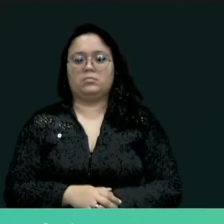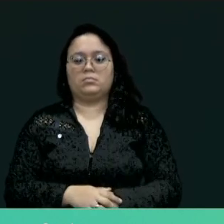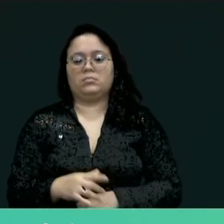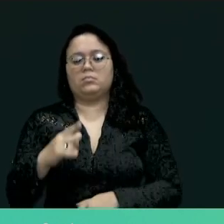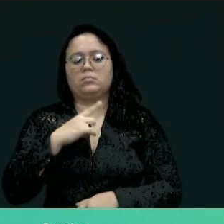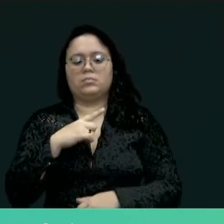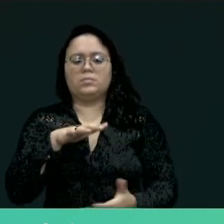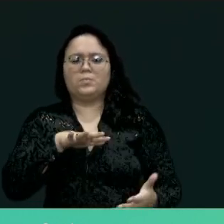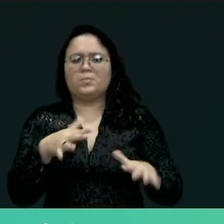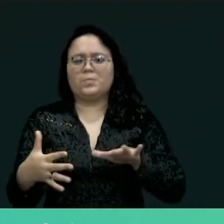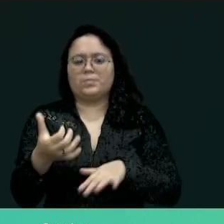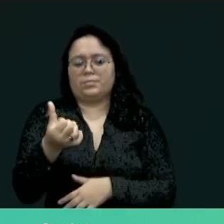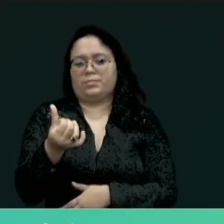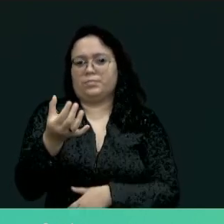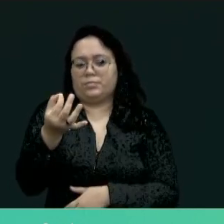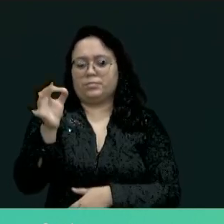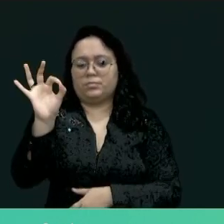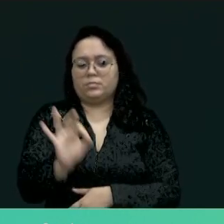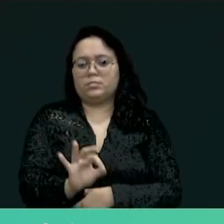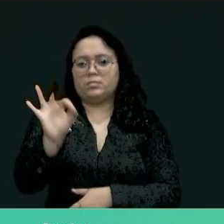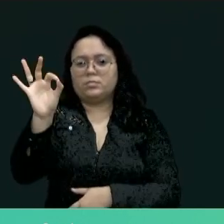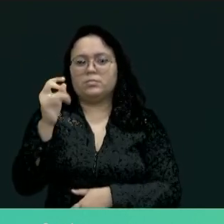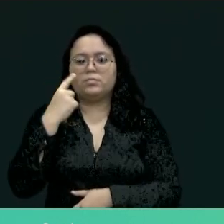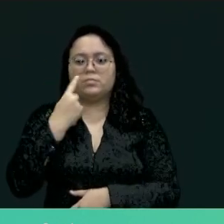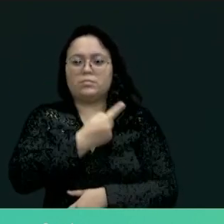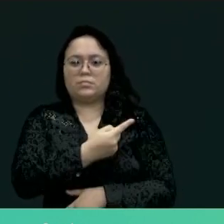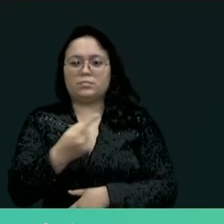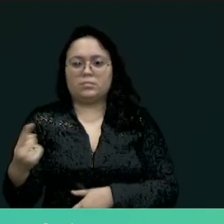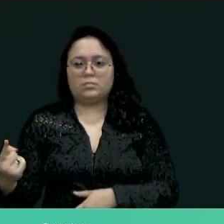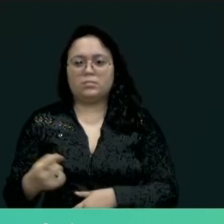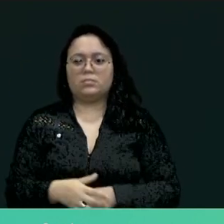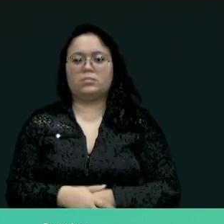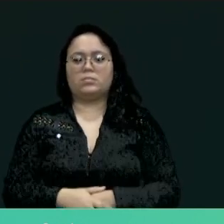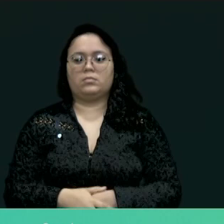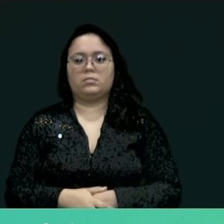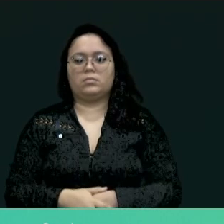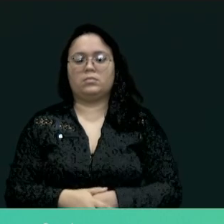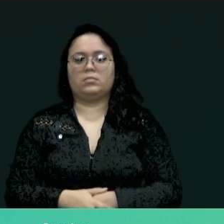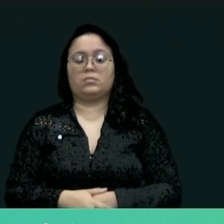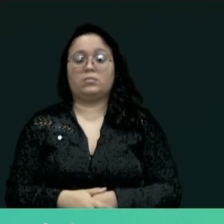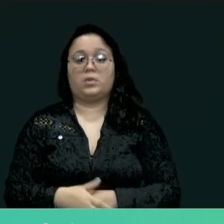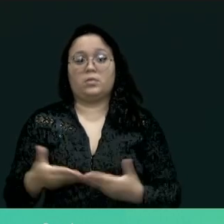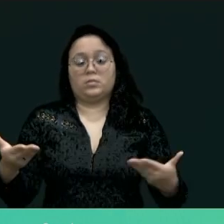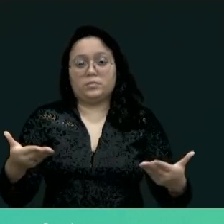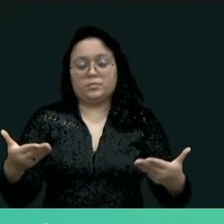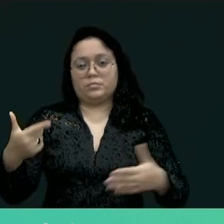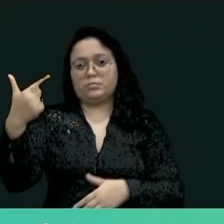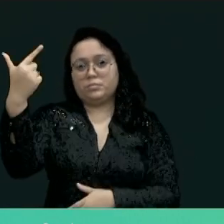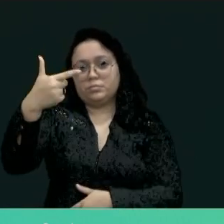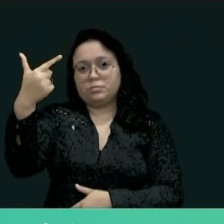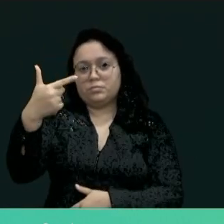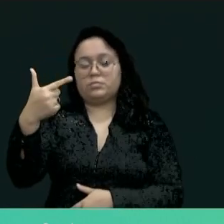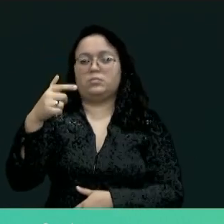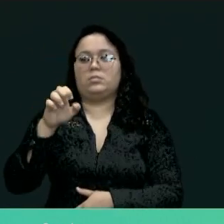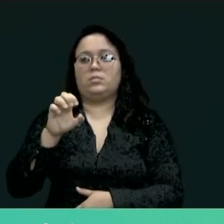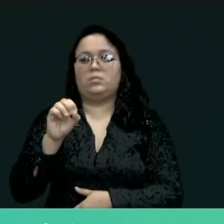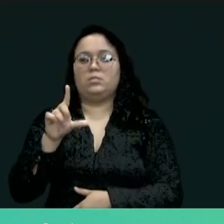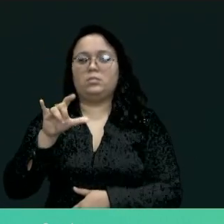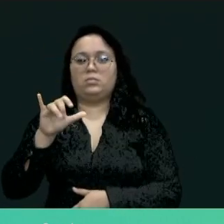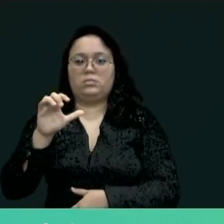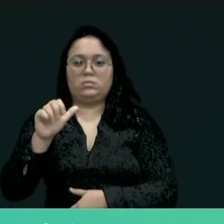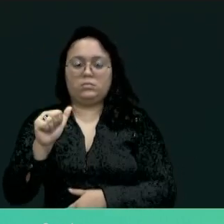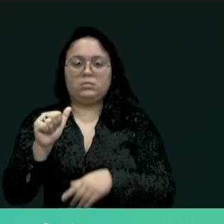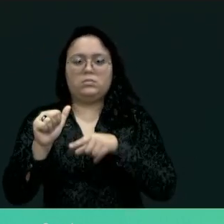de 60% vindo de hidrelétrica, hoje, em segundo lugar, a gente tem eólica, e